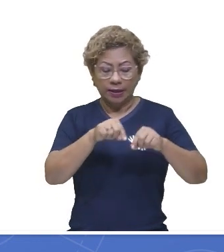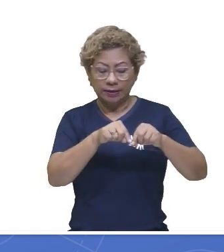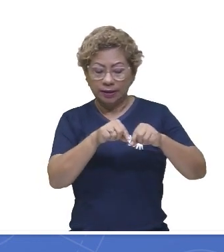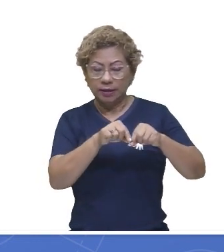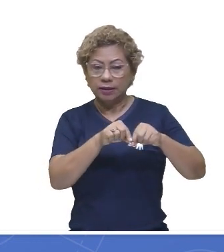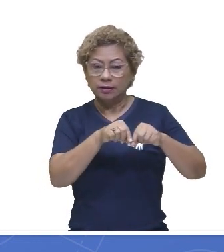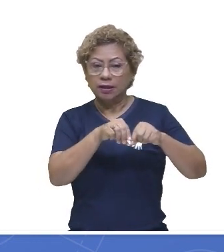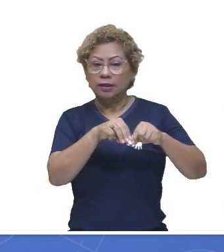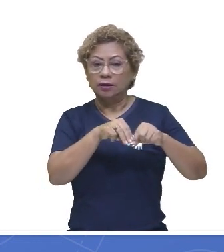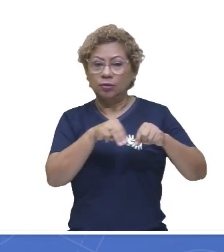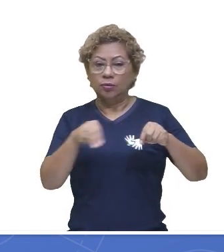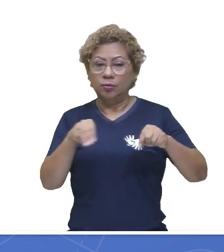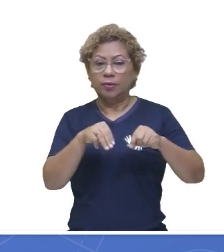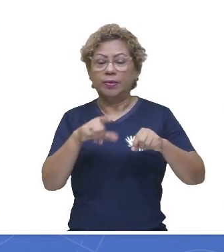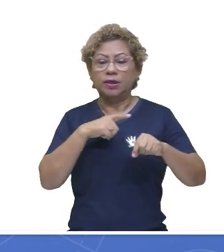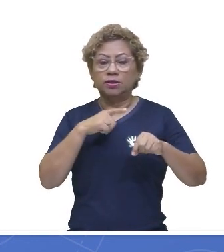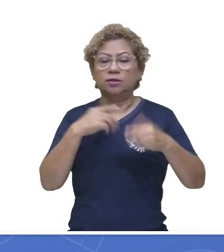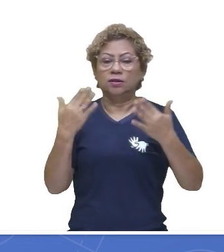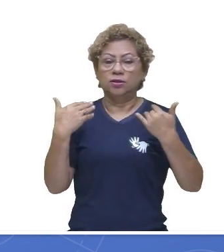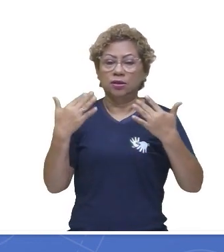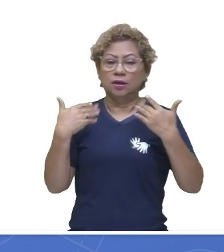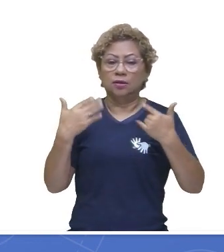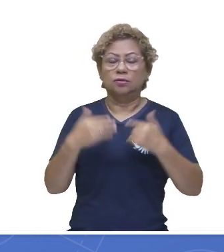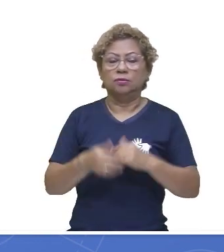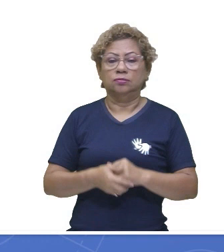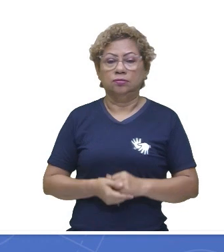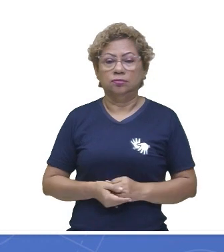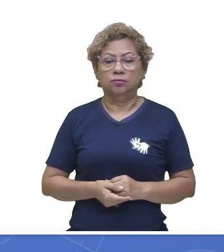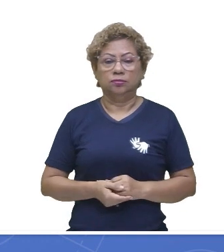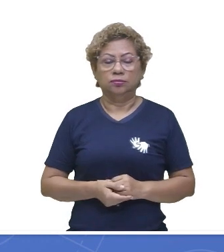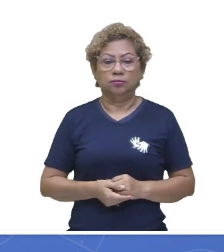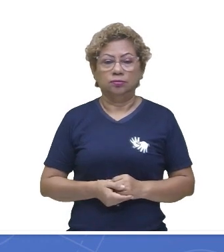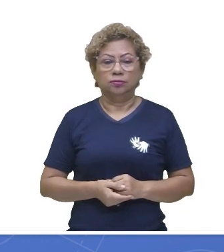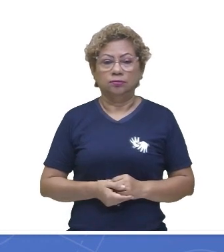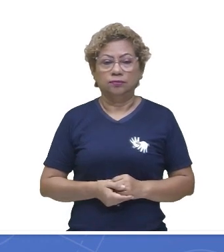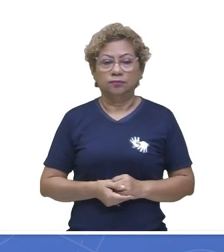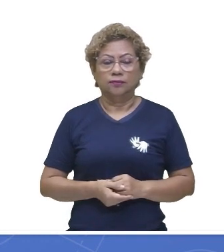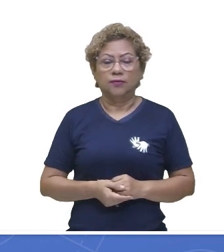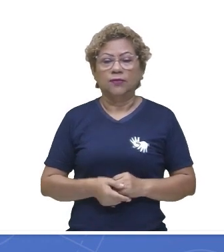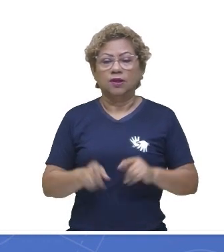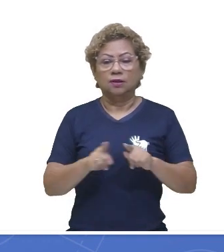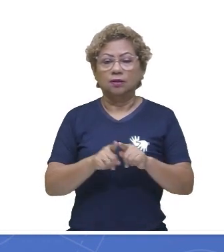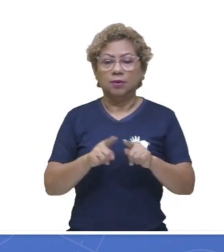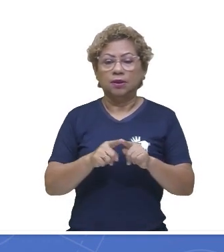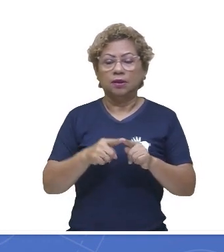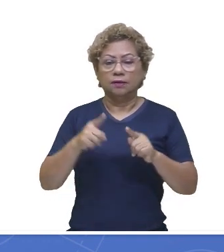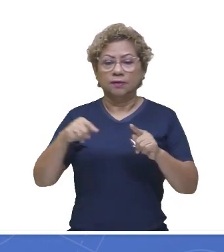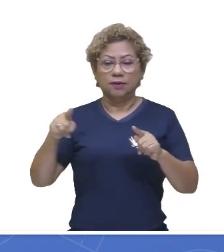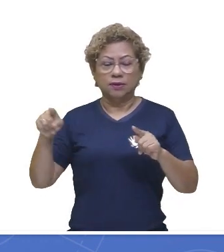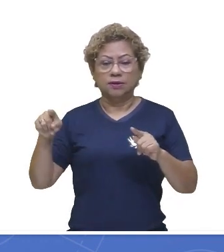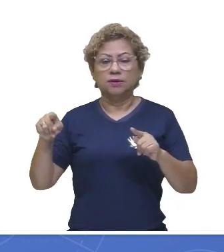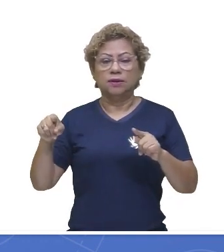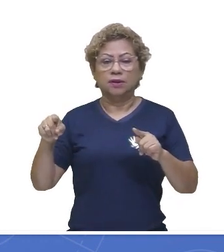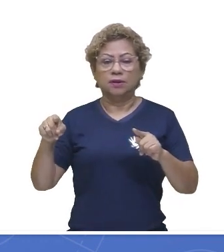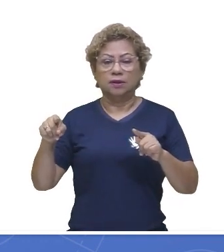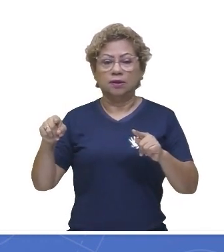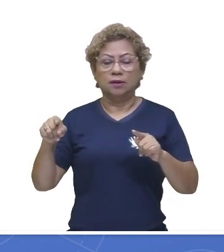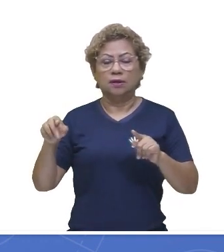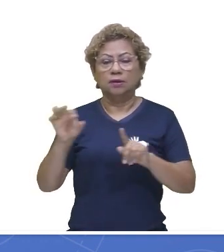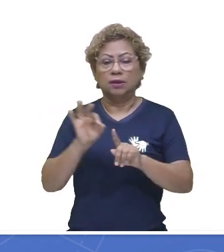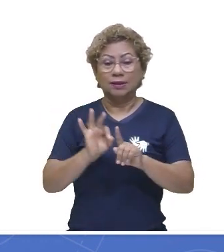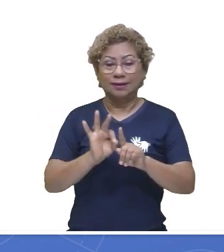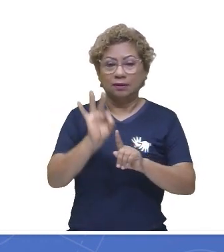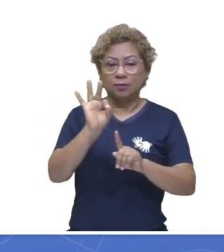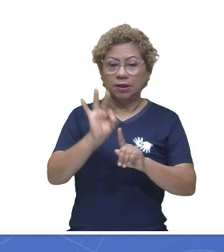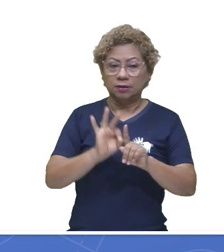usual, então a medida da quantidade de calor em joule ou caloria. A variação da temperatura no sistema internacional